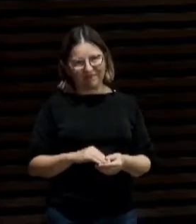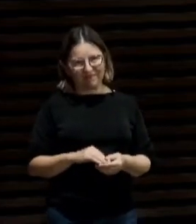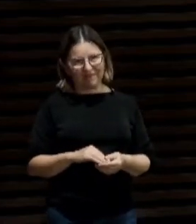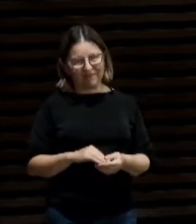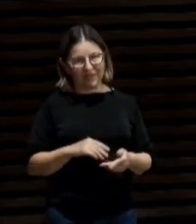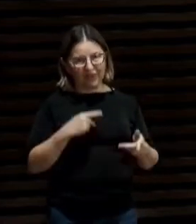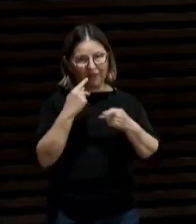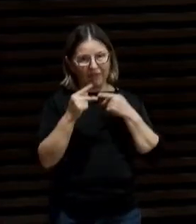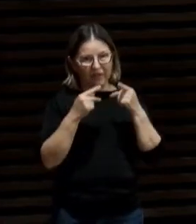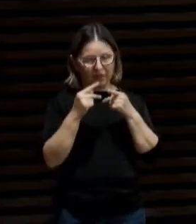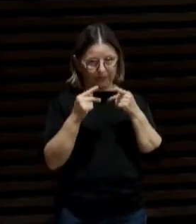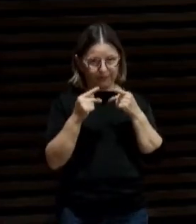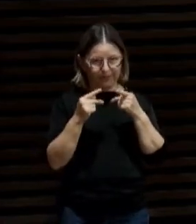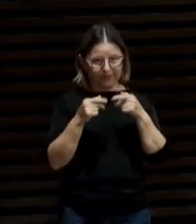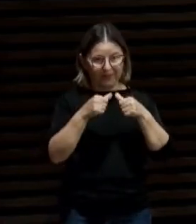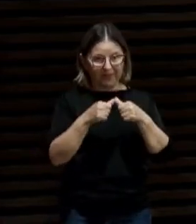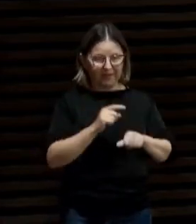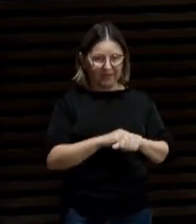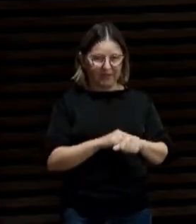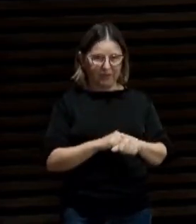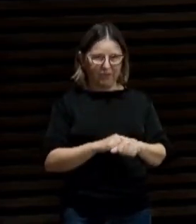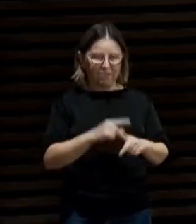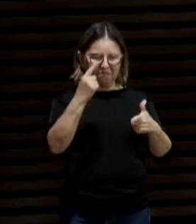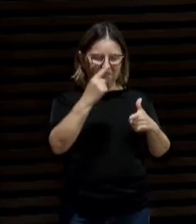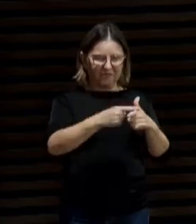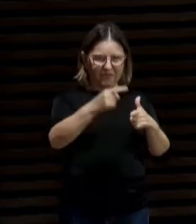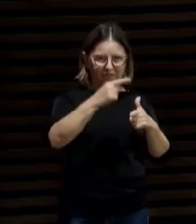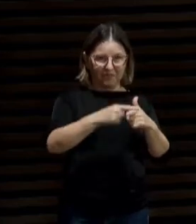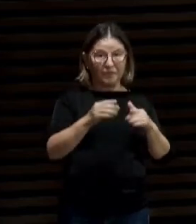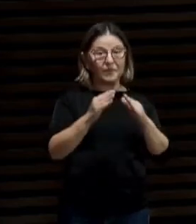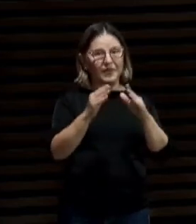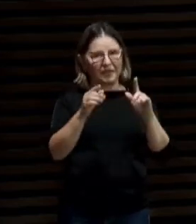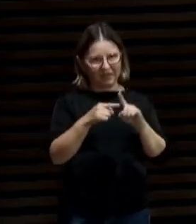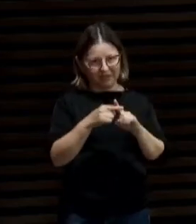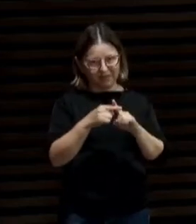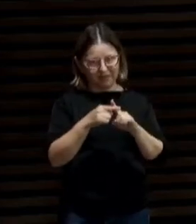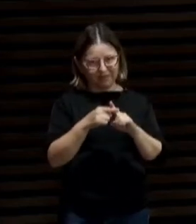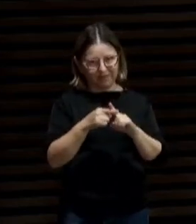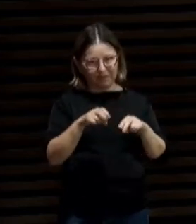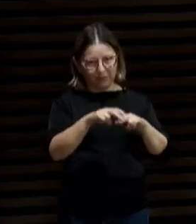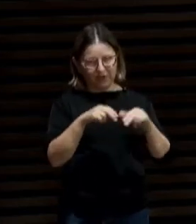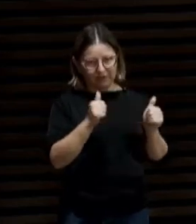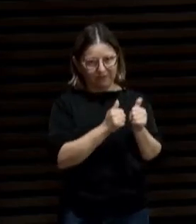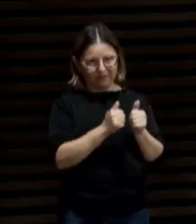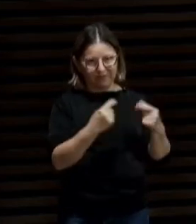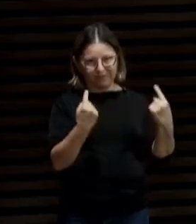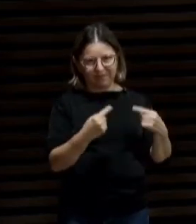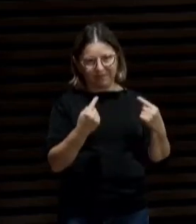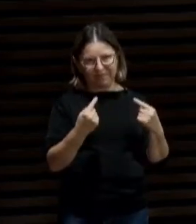Ele falou, amados, que nesse tempo haveria muita tribulação à igreja, por conta de perseguição.